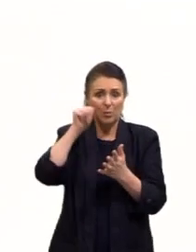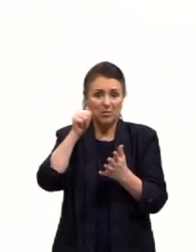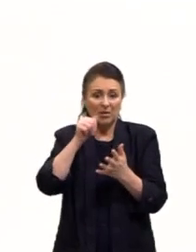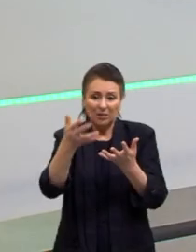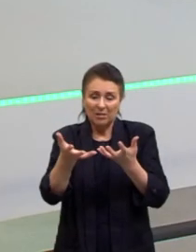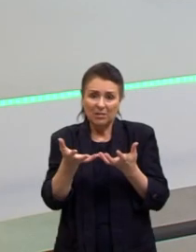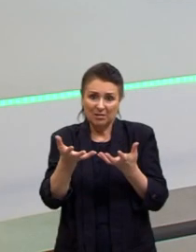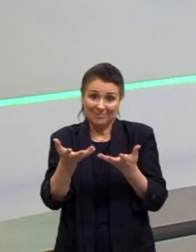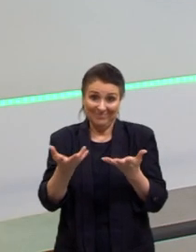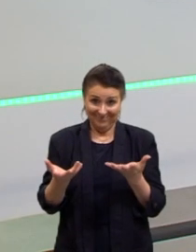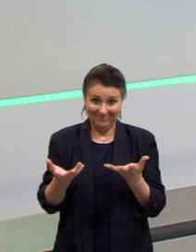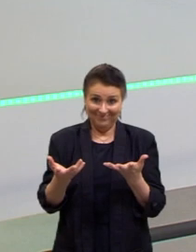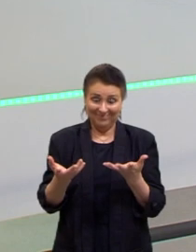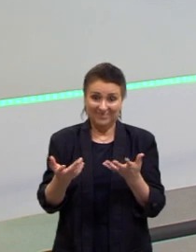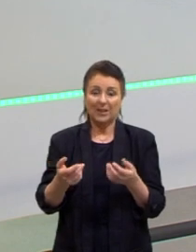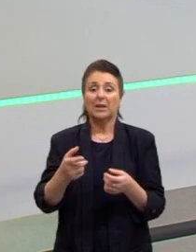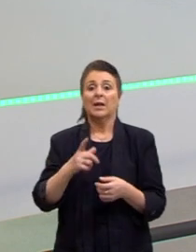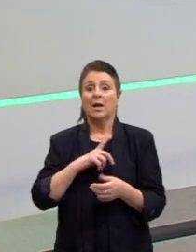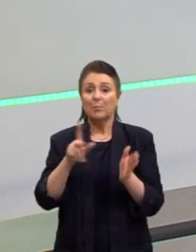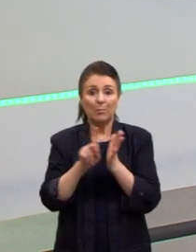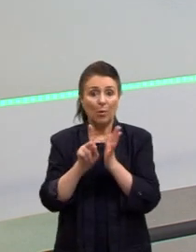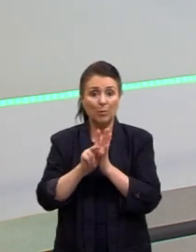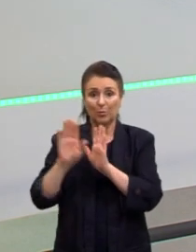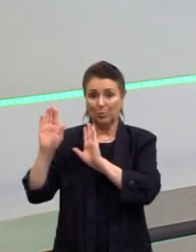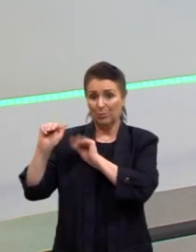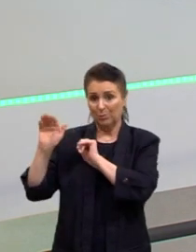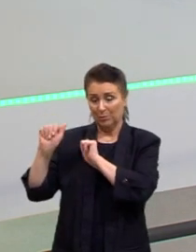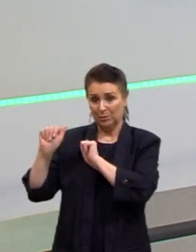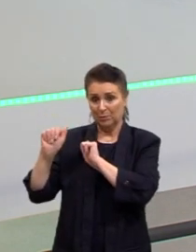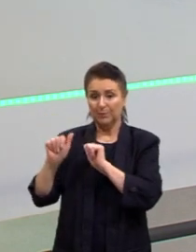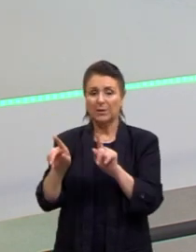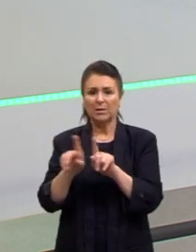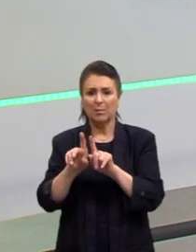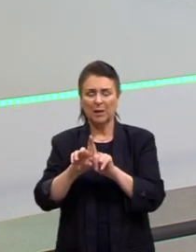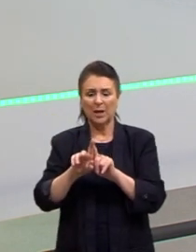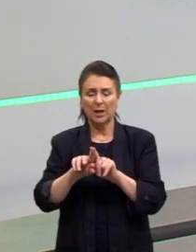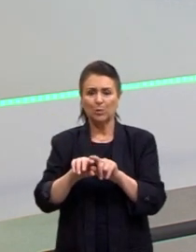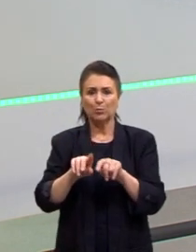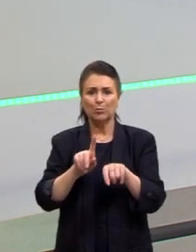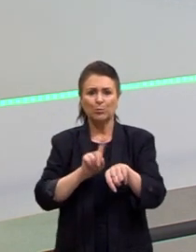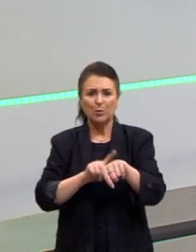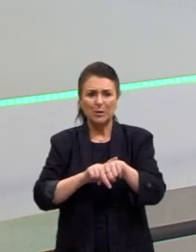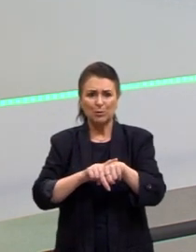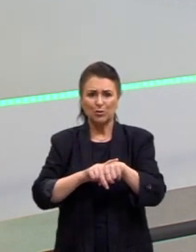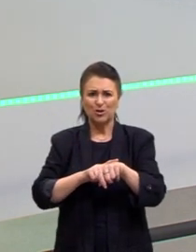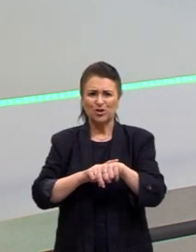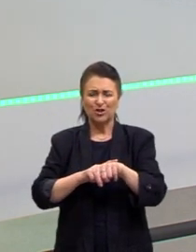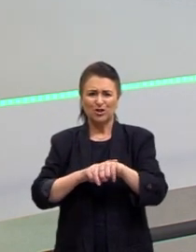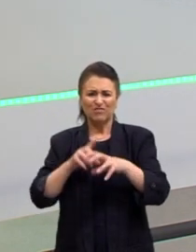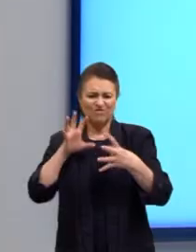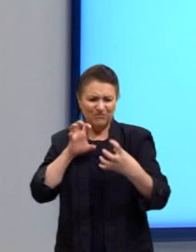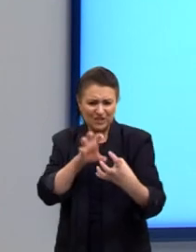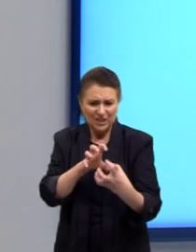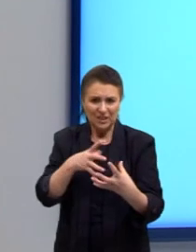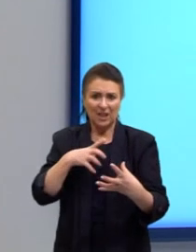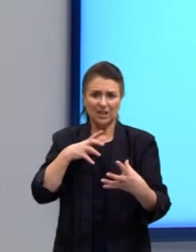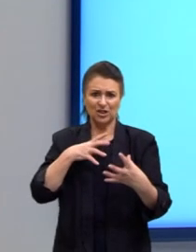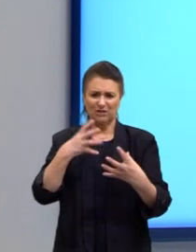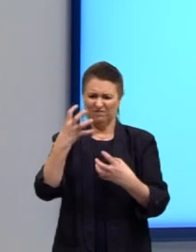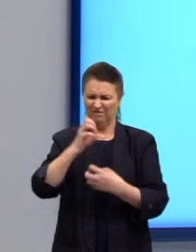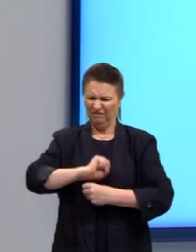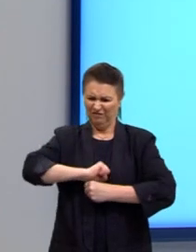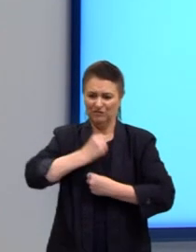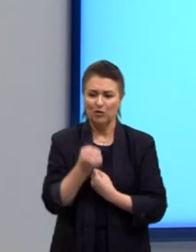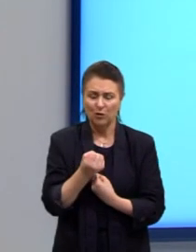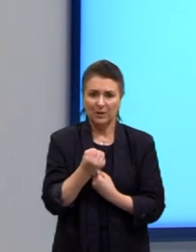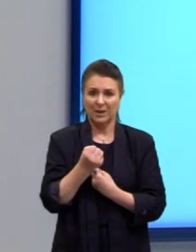trazer sobre o momento de fúria um momento de briga entre as irmãs aqui entre